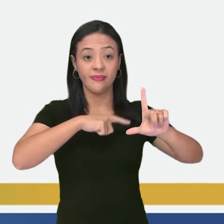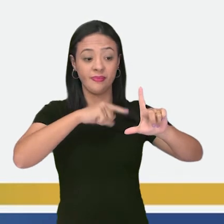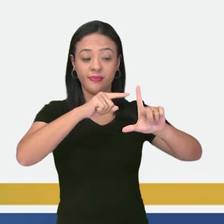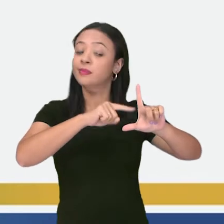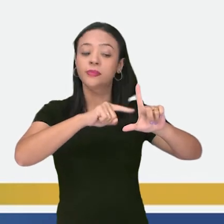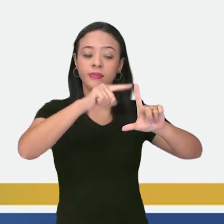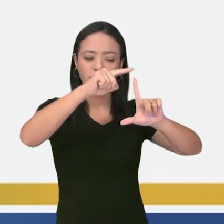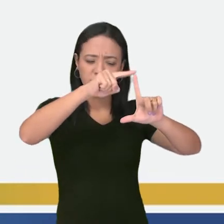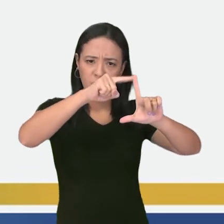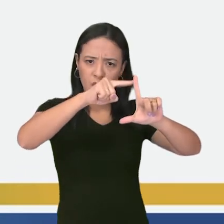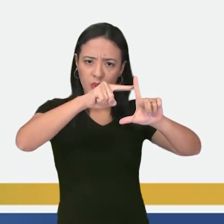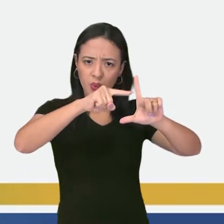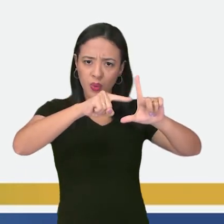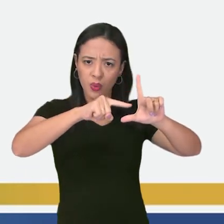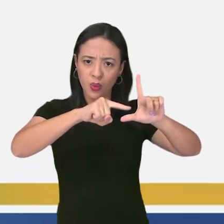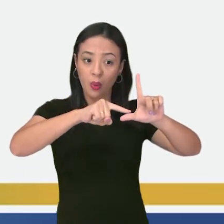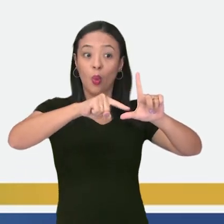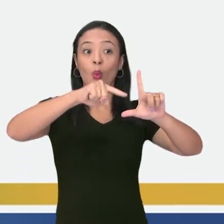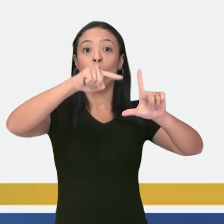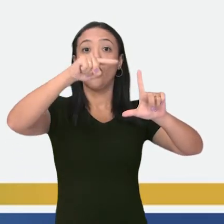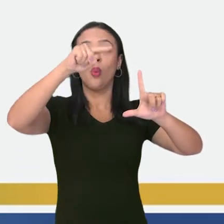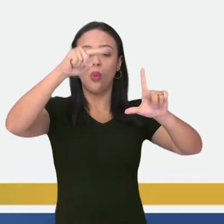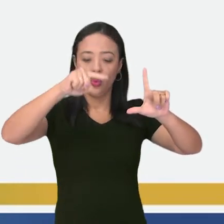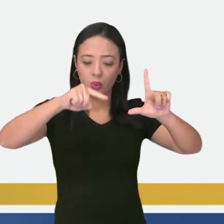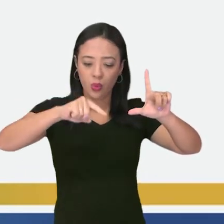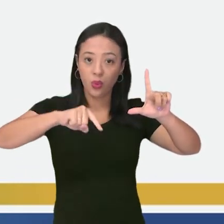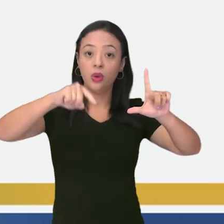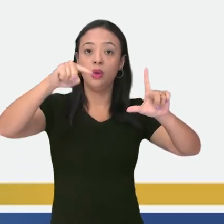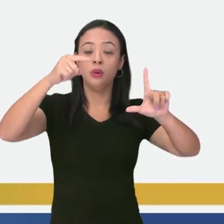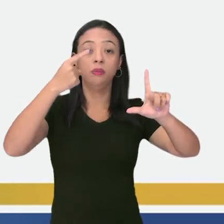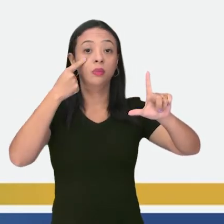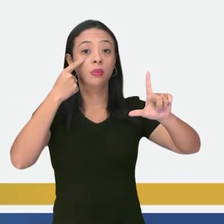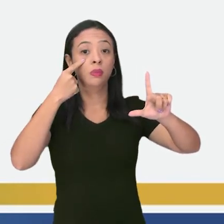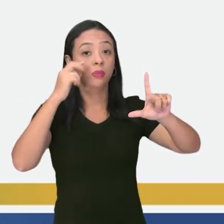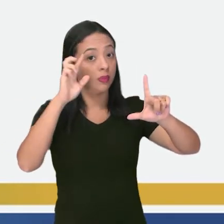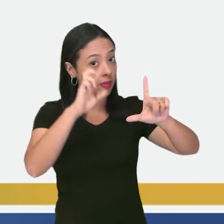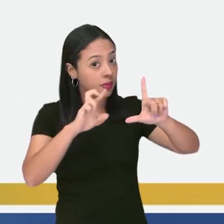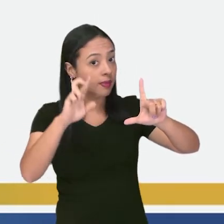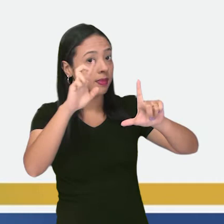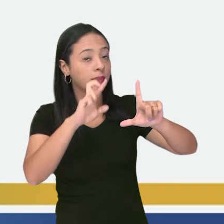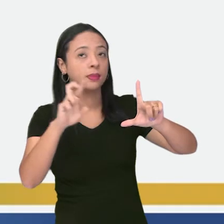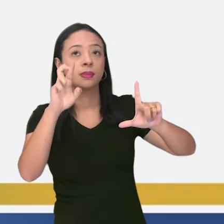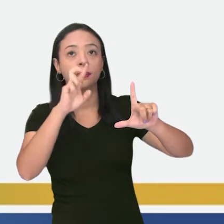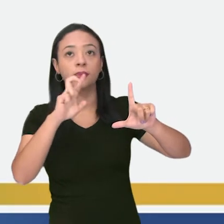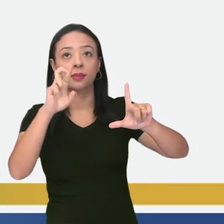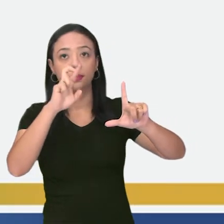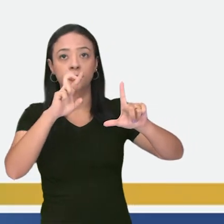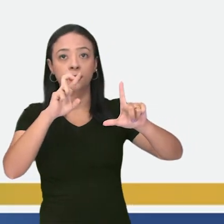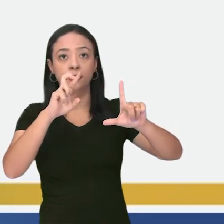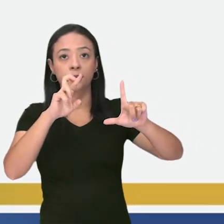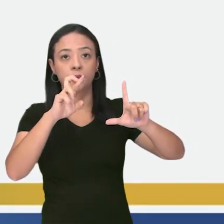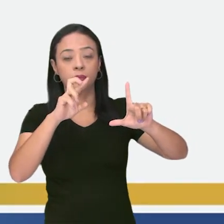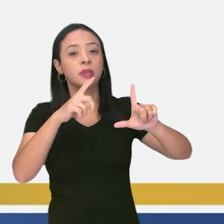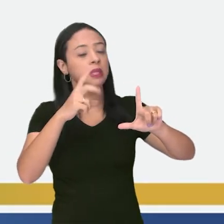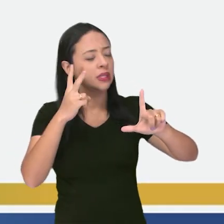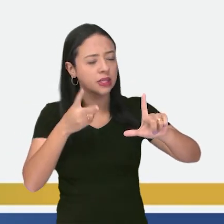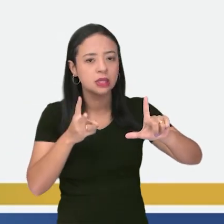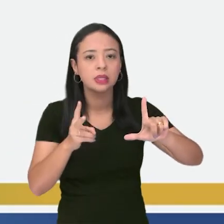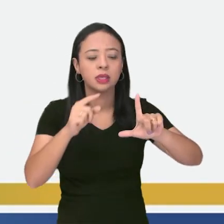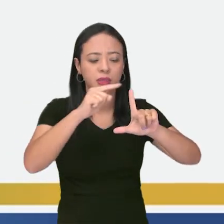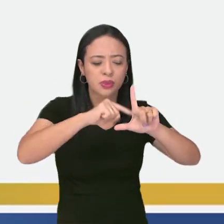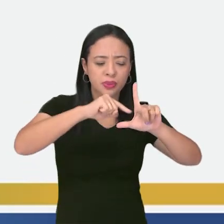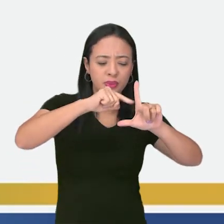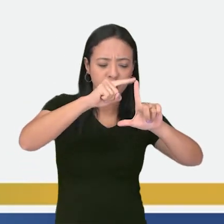mas também ele cresce, pessoal. Então observe aí, tá? Ele sempre vai crescendo e